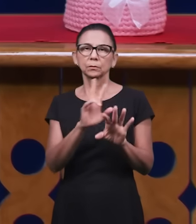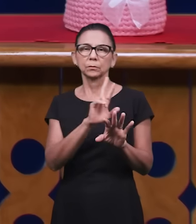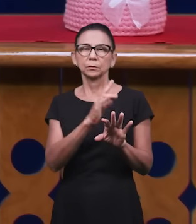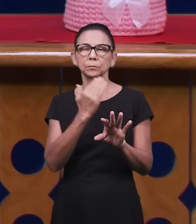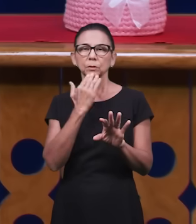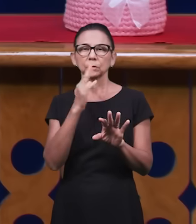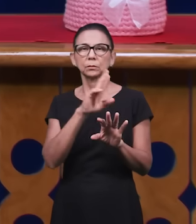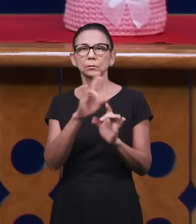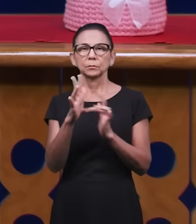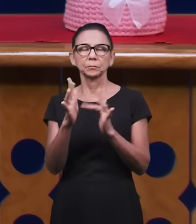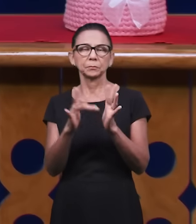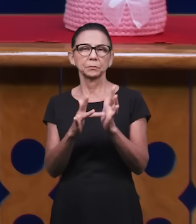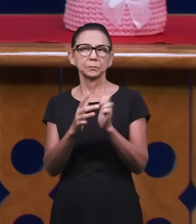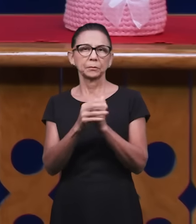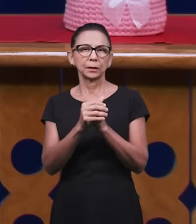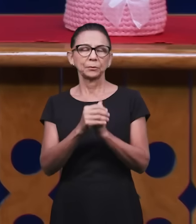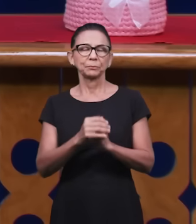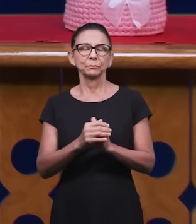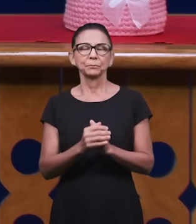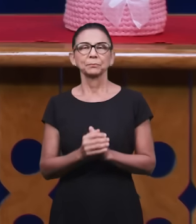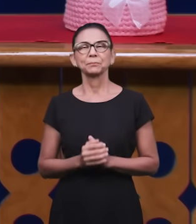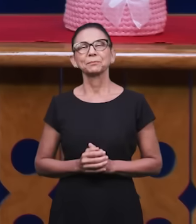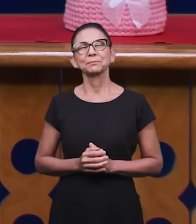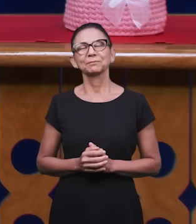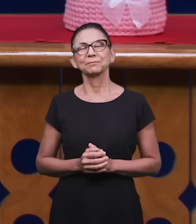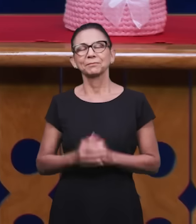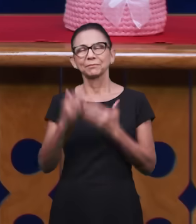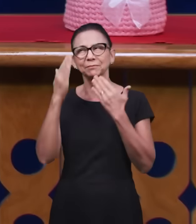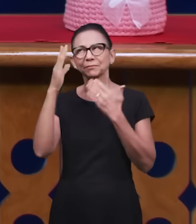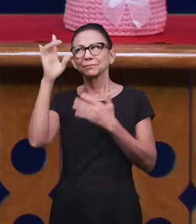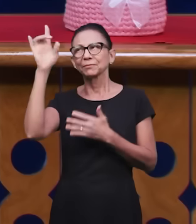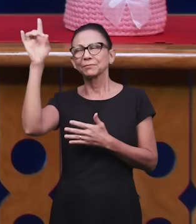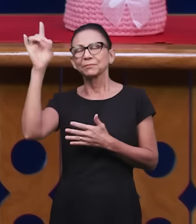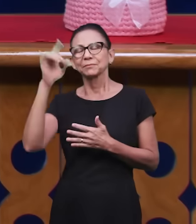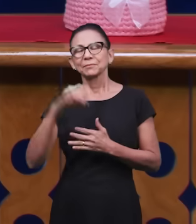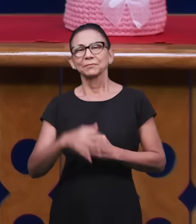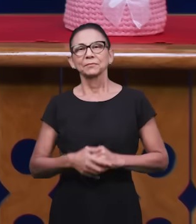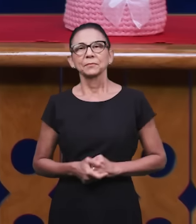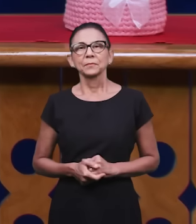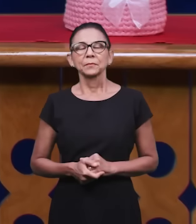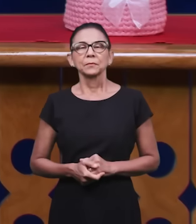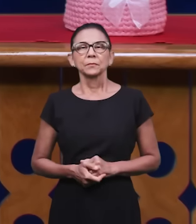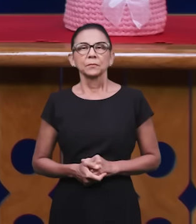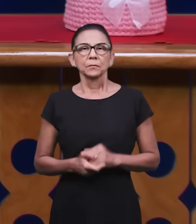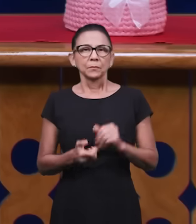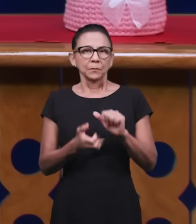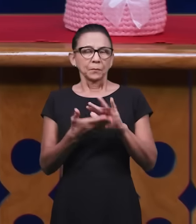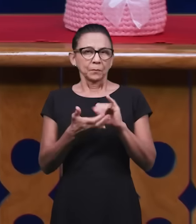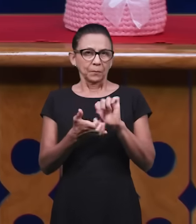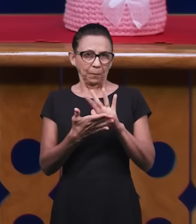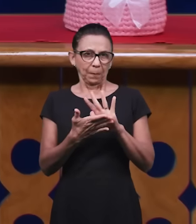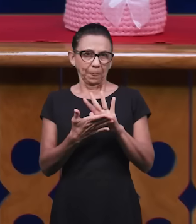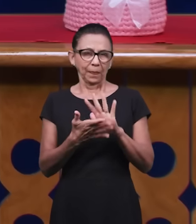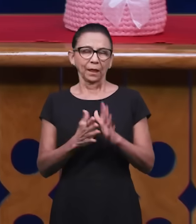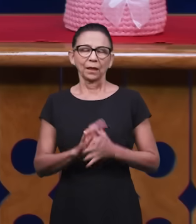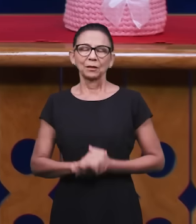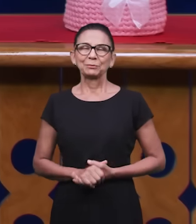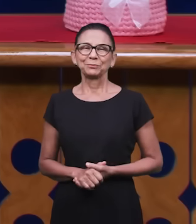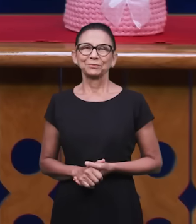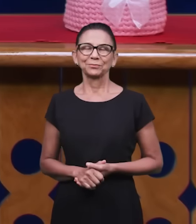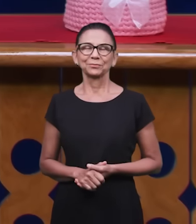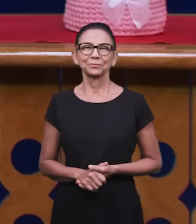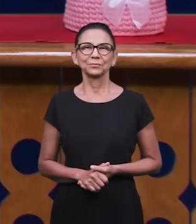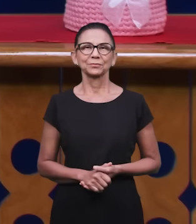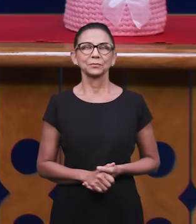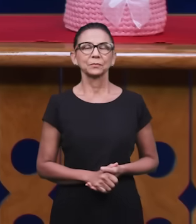Deus. Vamos ouvir nesta hora, participe, cante o louvor. Nós vamos cantar agora um louvor falando do clamor